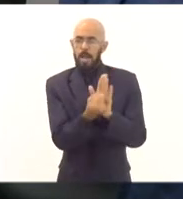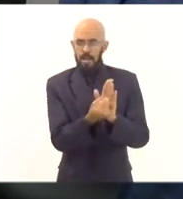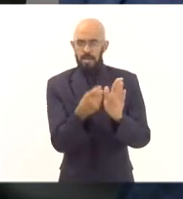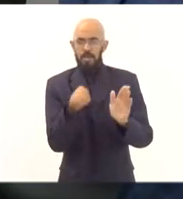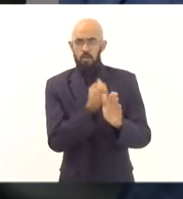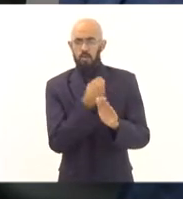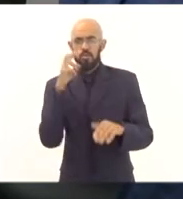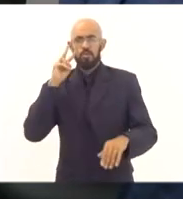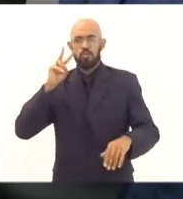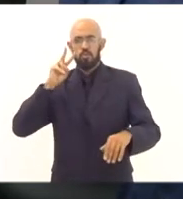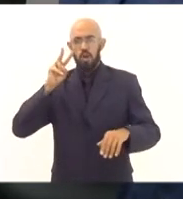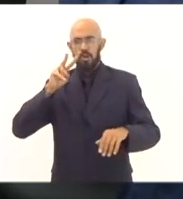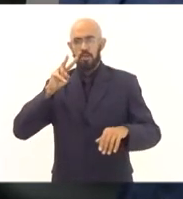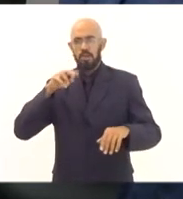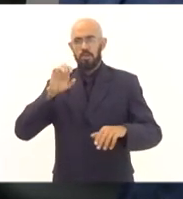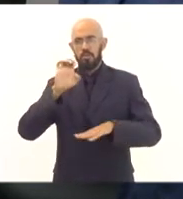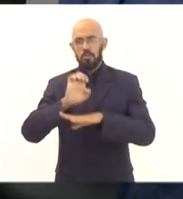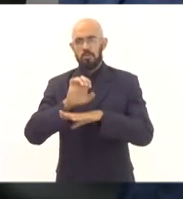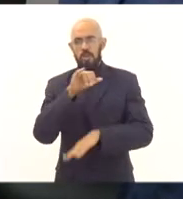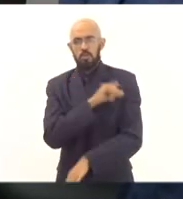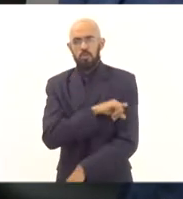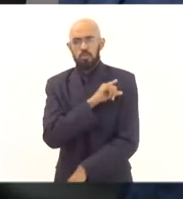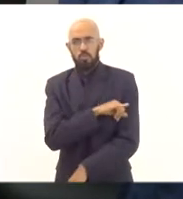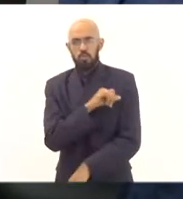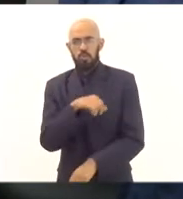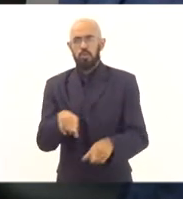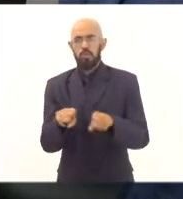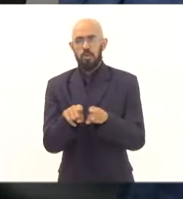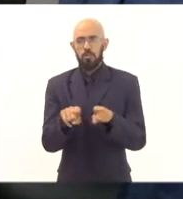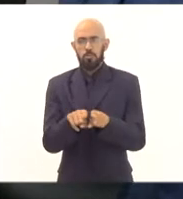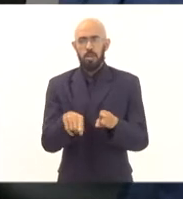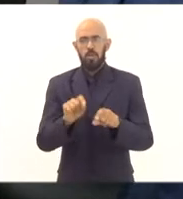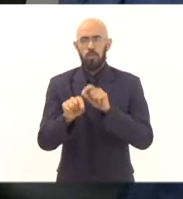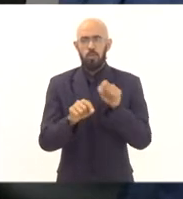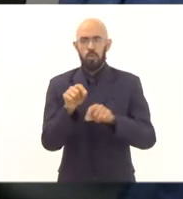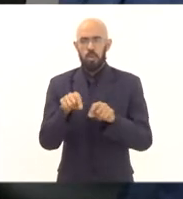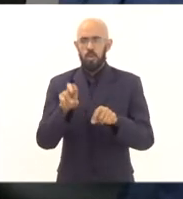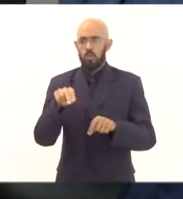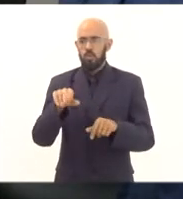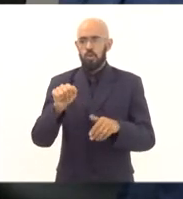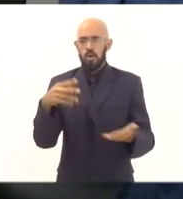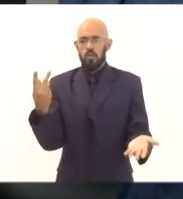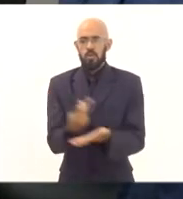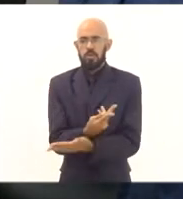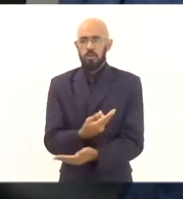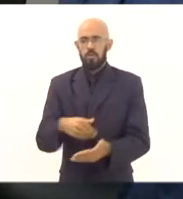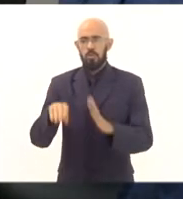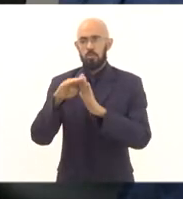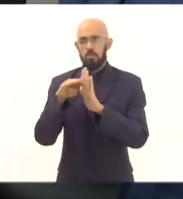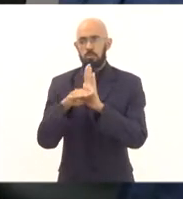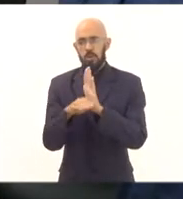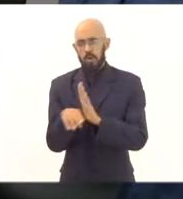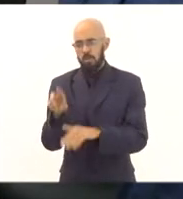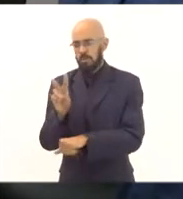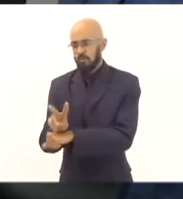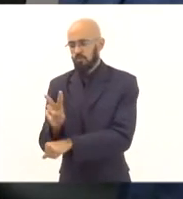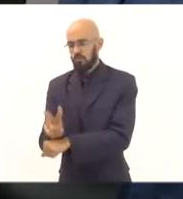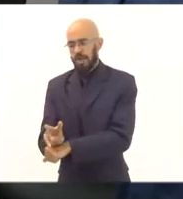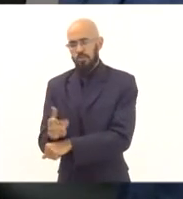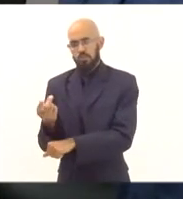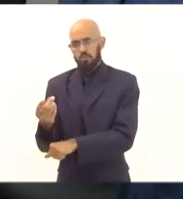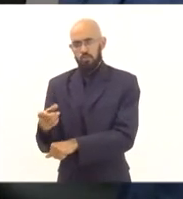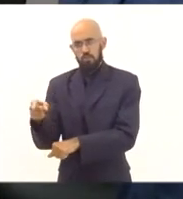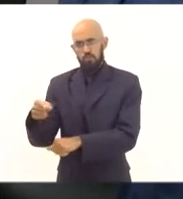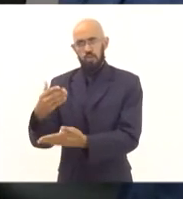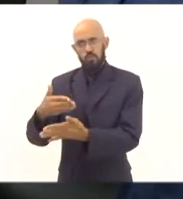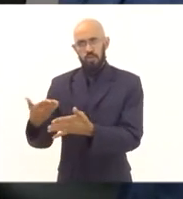e para o estado do Rio também essa Gere eu não nunca teve um programa de financiamento tão forte quando teve